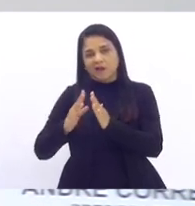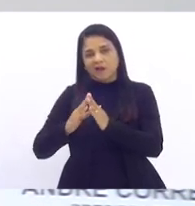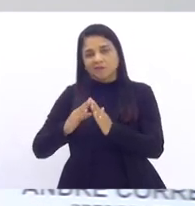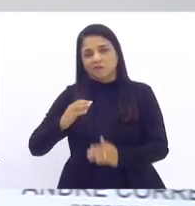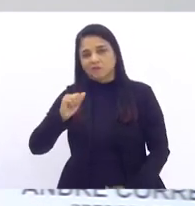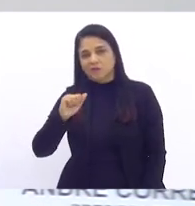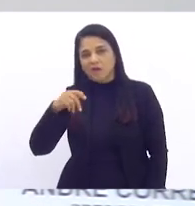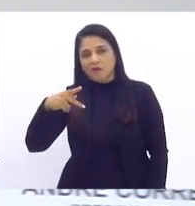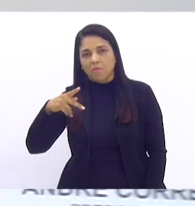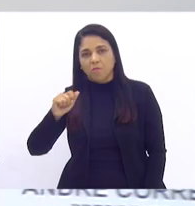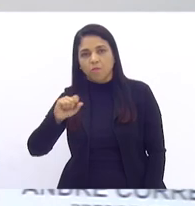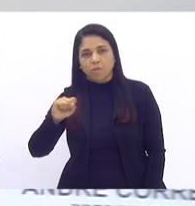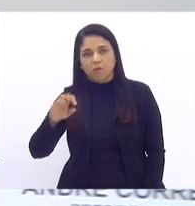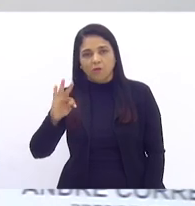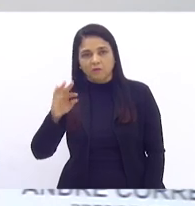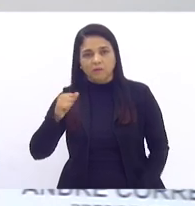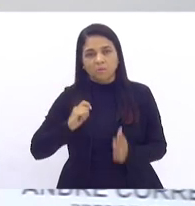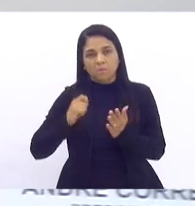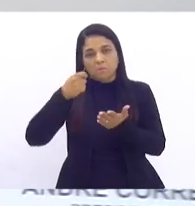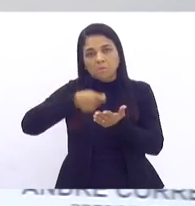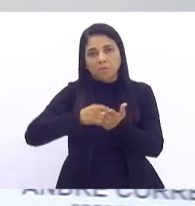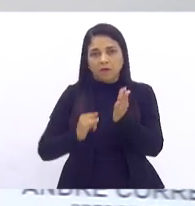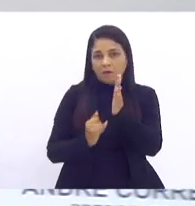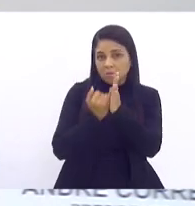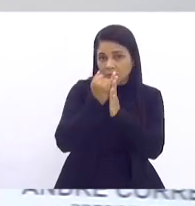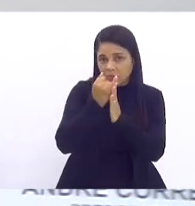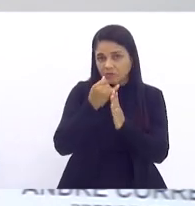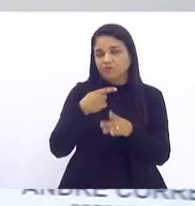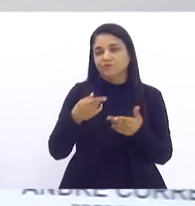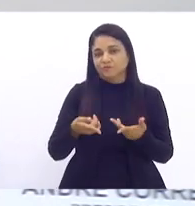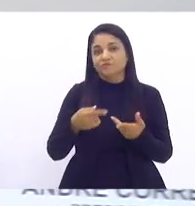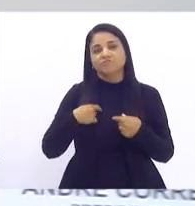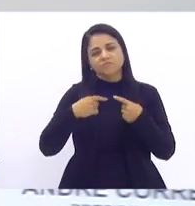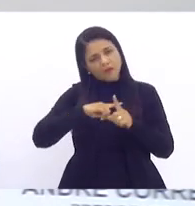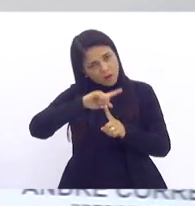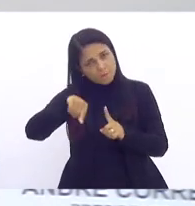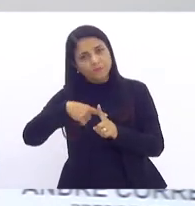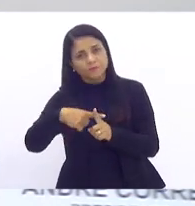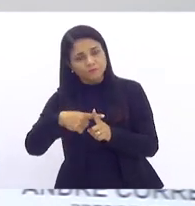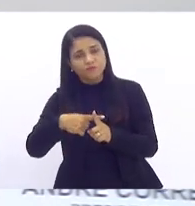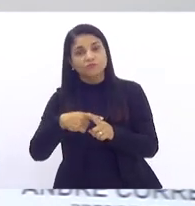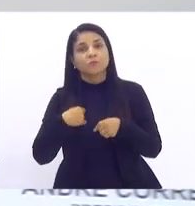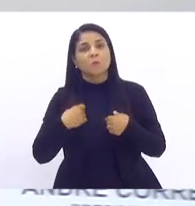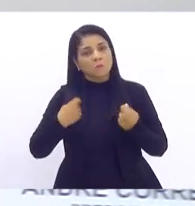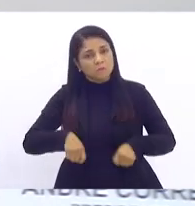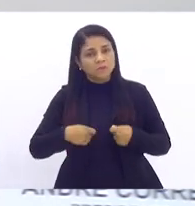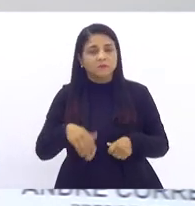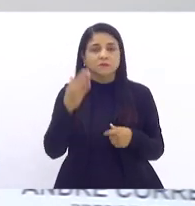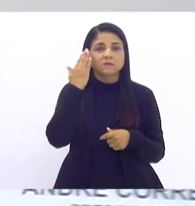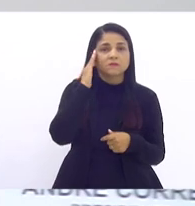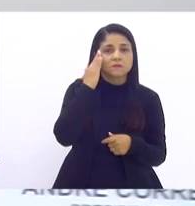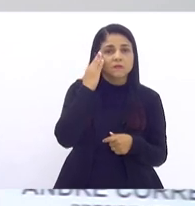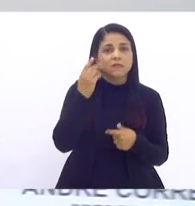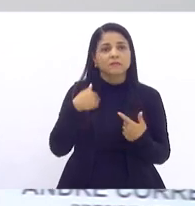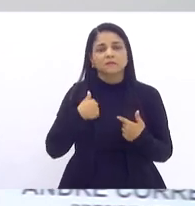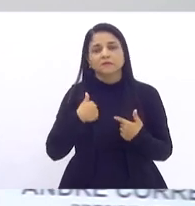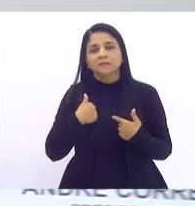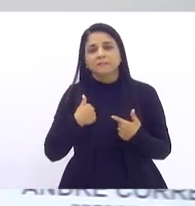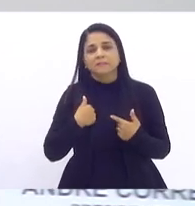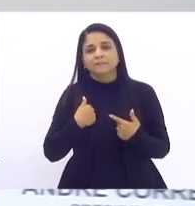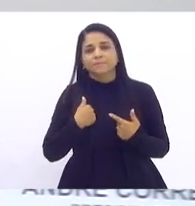do nosso orçamento isso é um lado positivo o lado que a gente precisa entender é que você não pode sair arbitrando